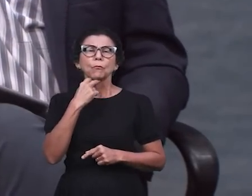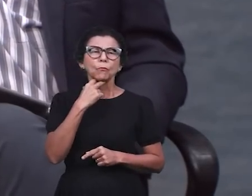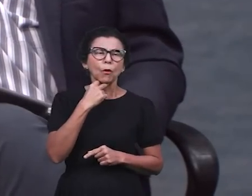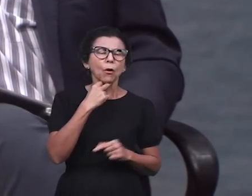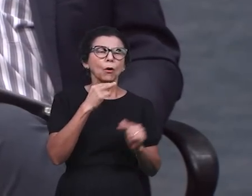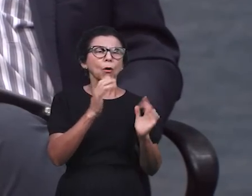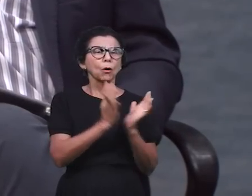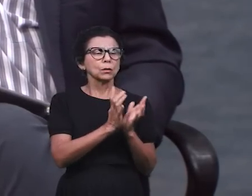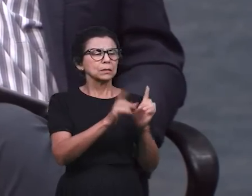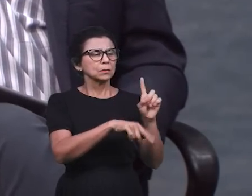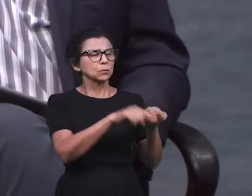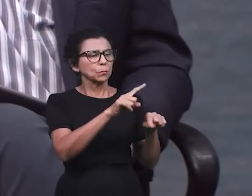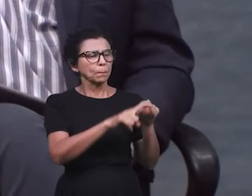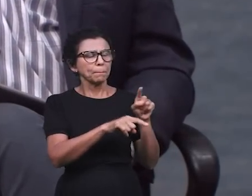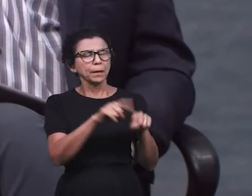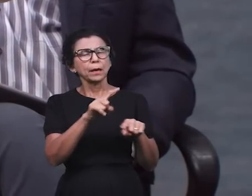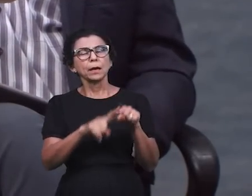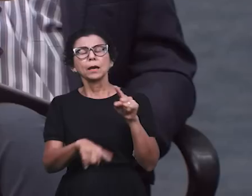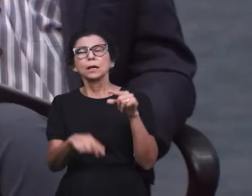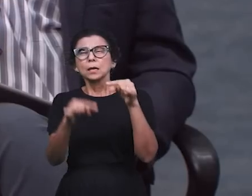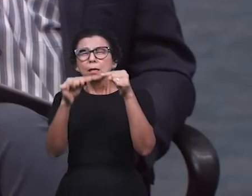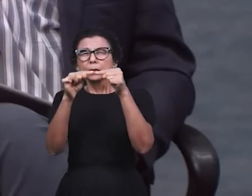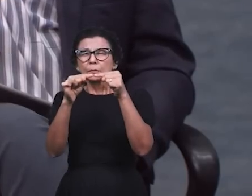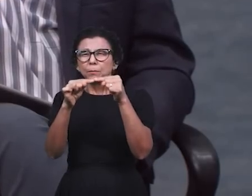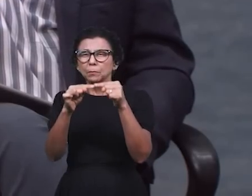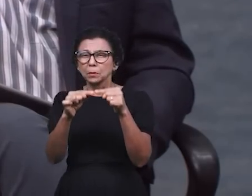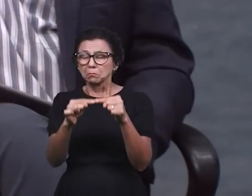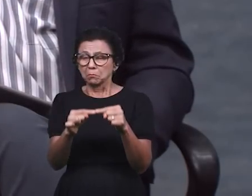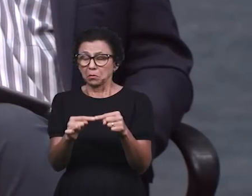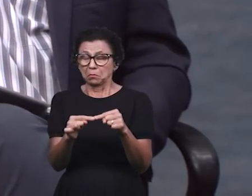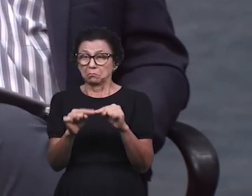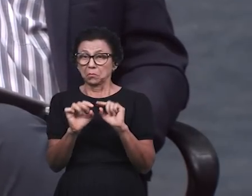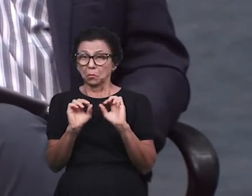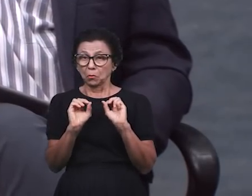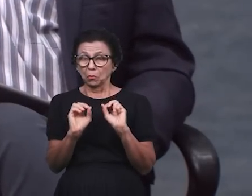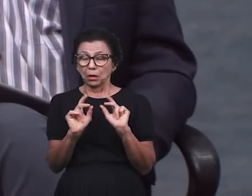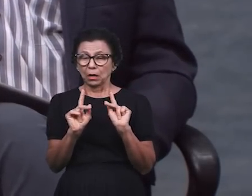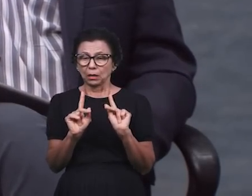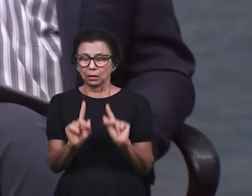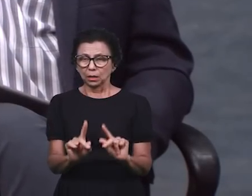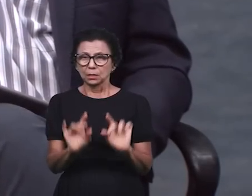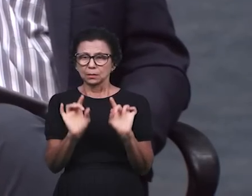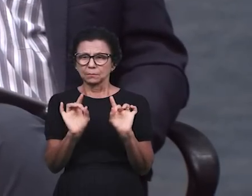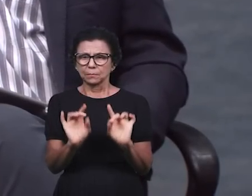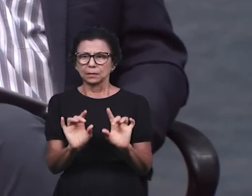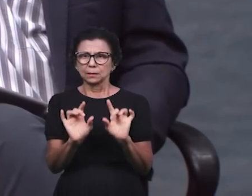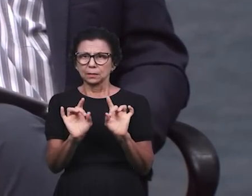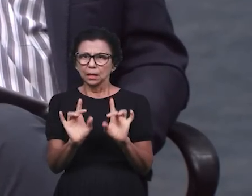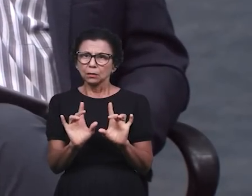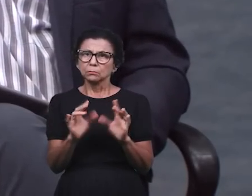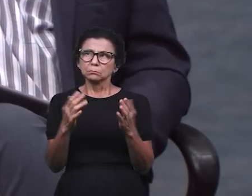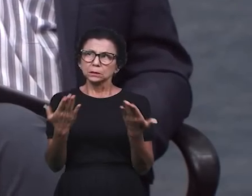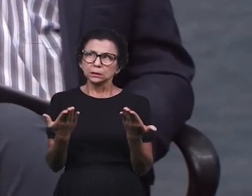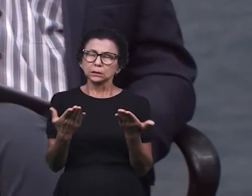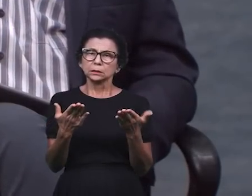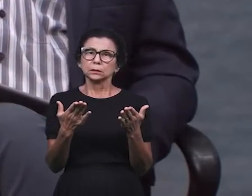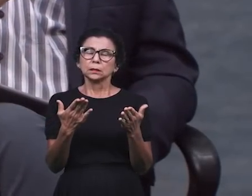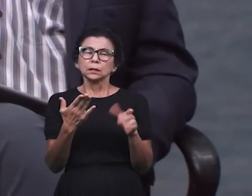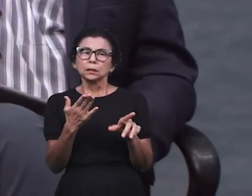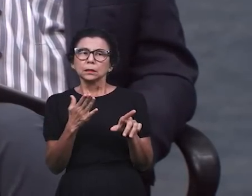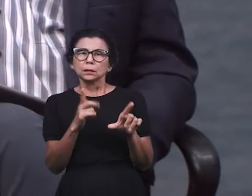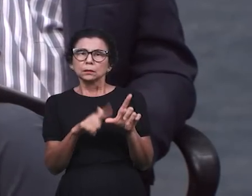quanto orquestra, né, e que falam de Jesus, que falam de Bíblia,